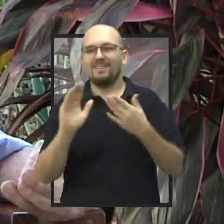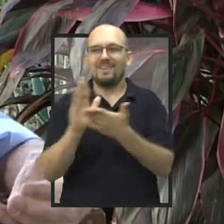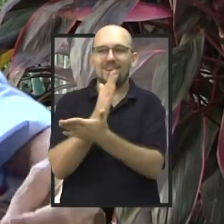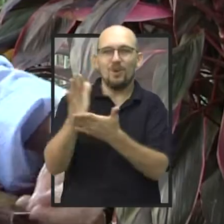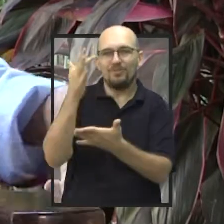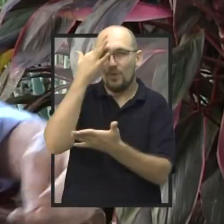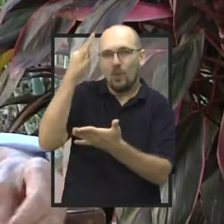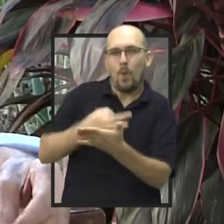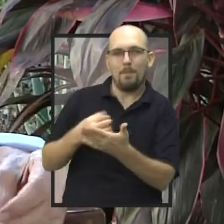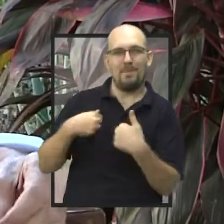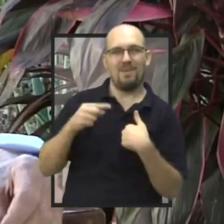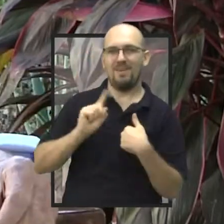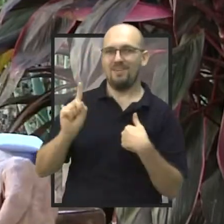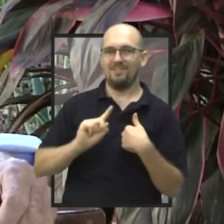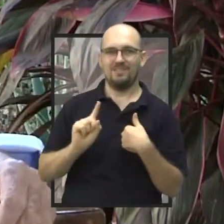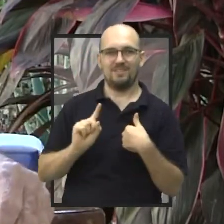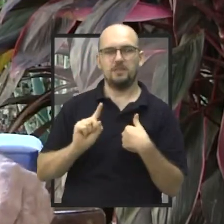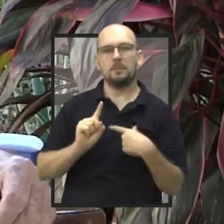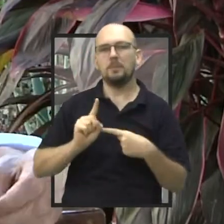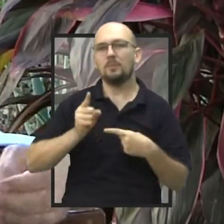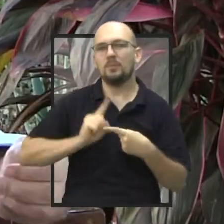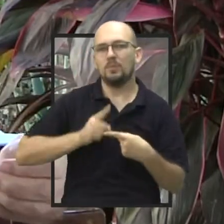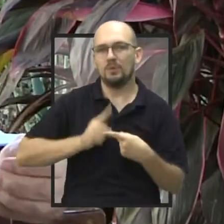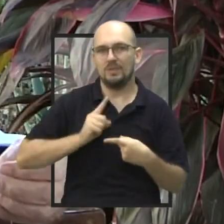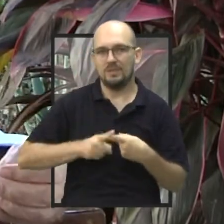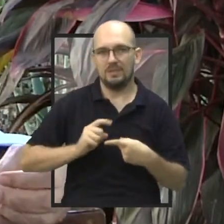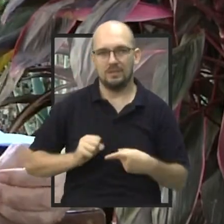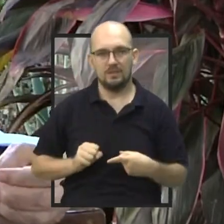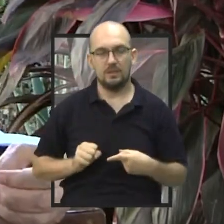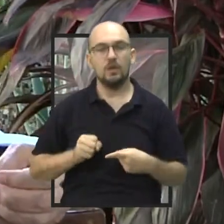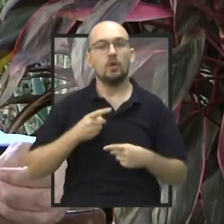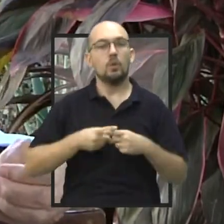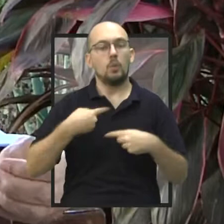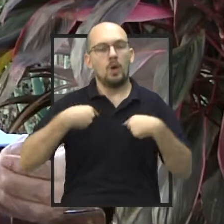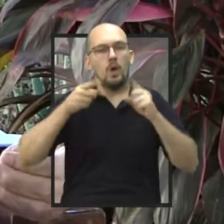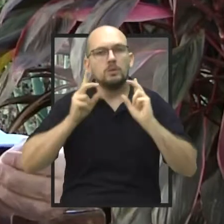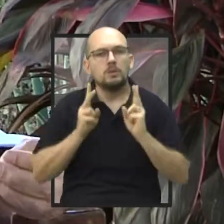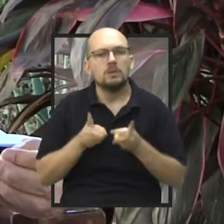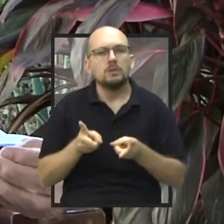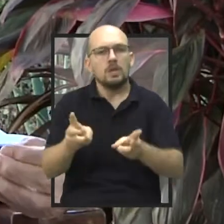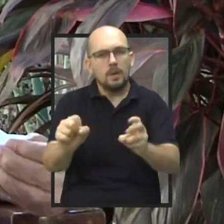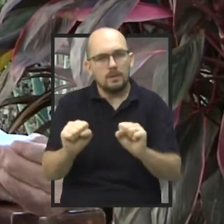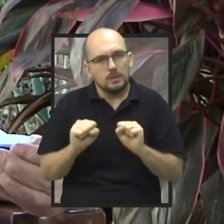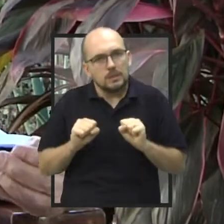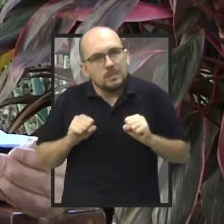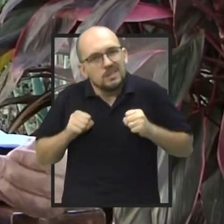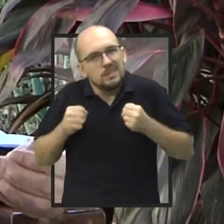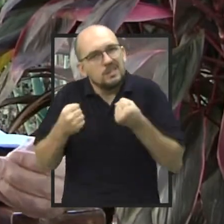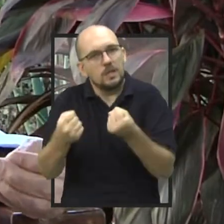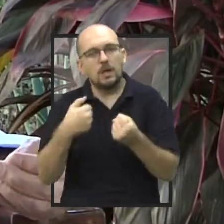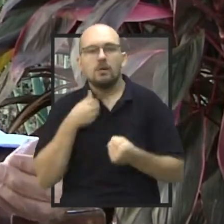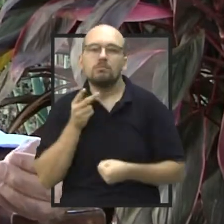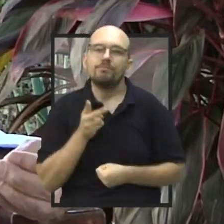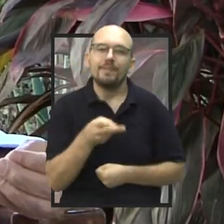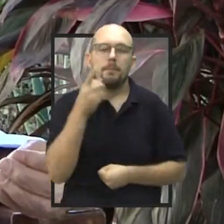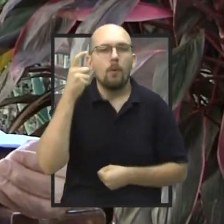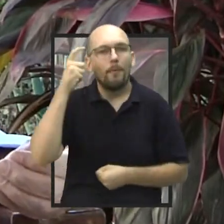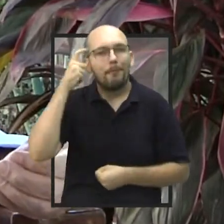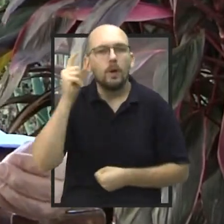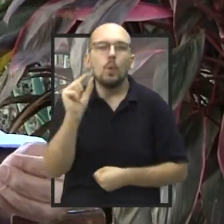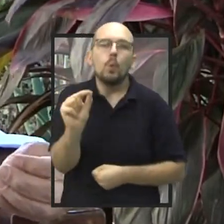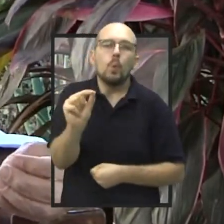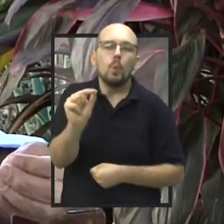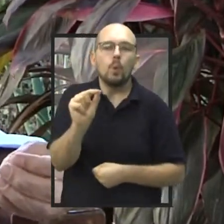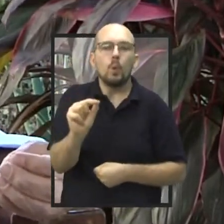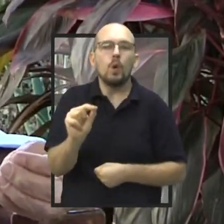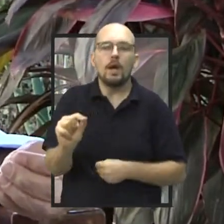compreendido, aliás. Por quê? Porque eu sempre defendi, eu sempre pensei em